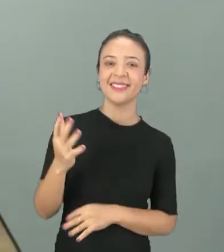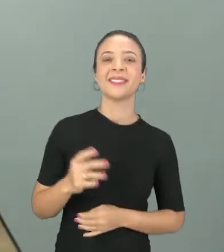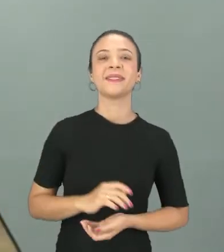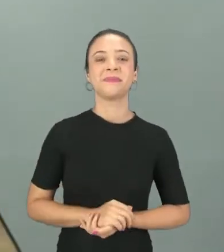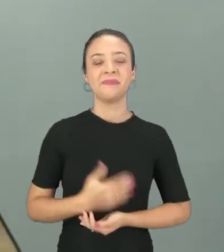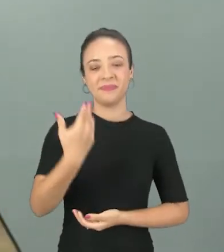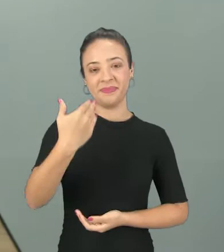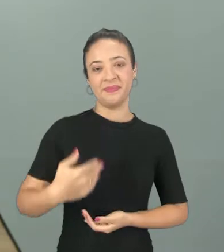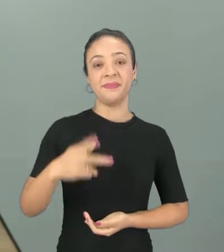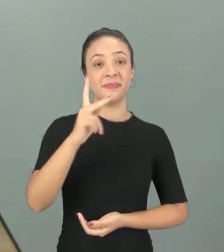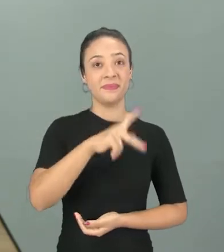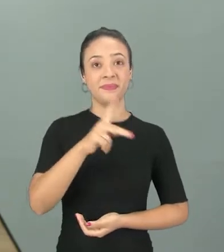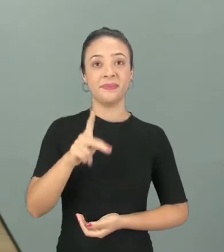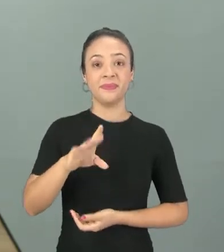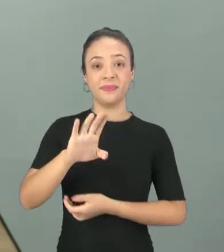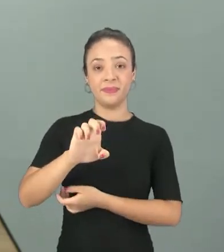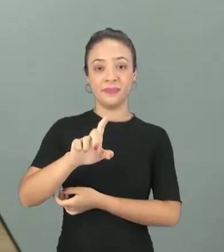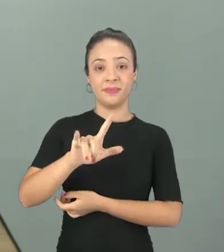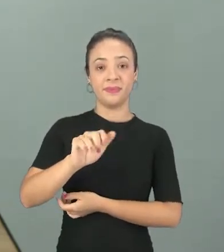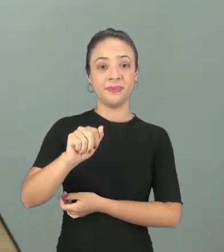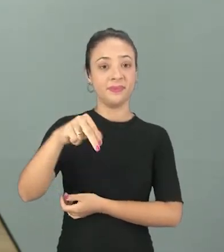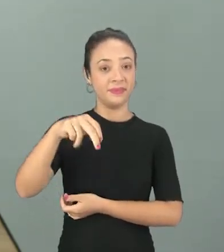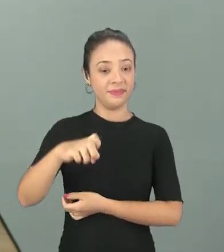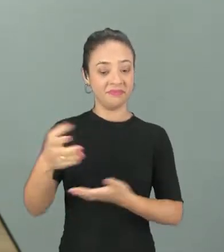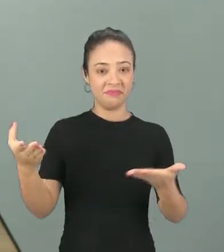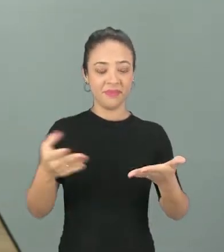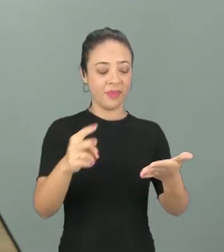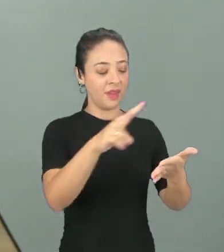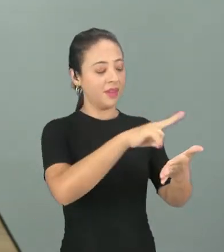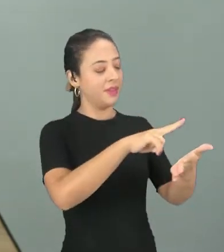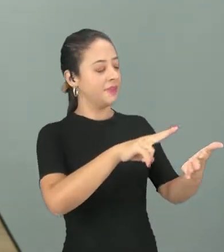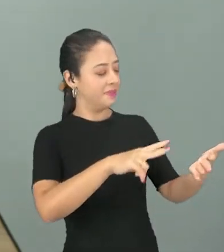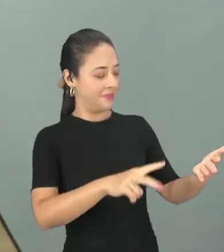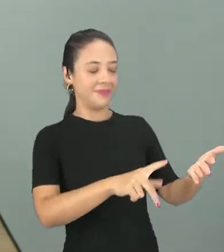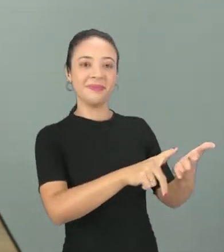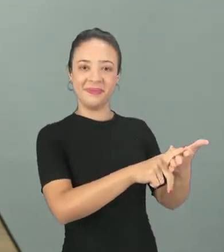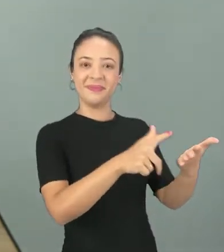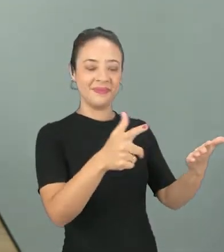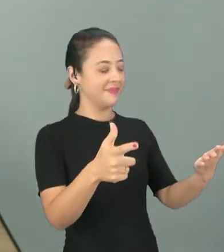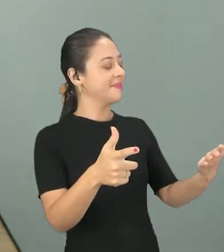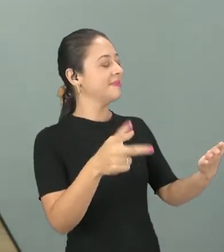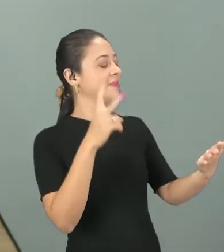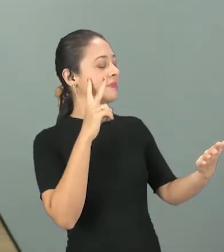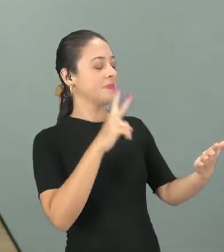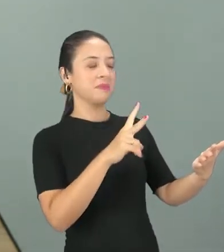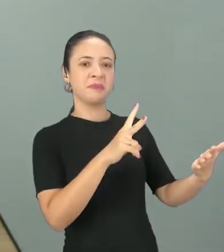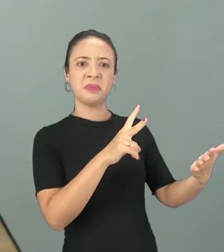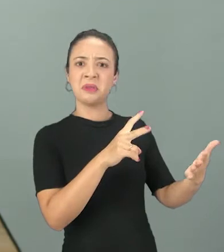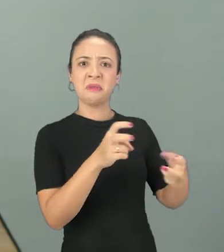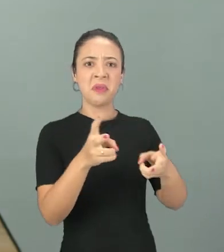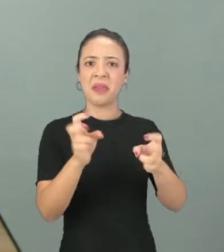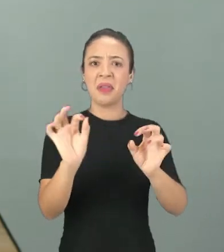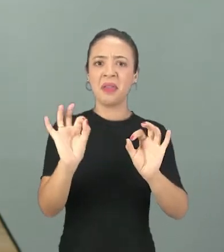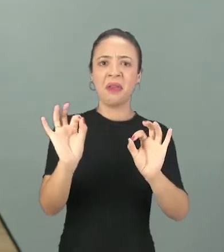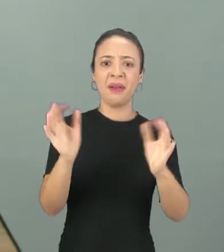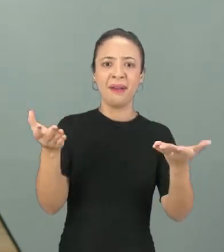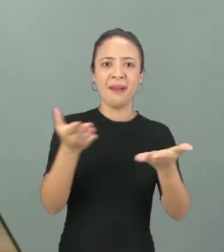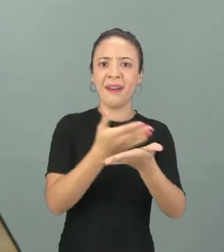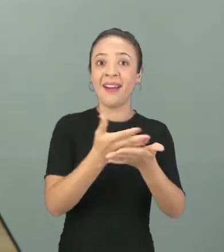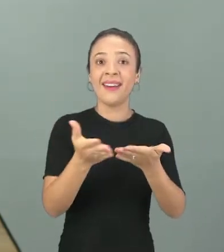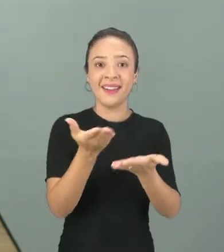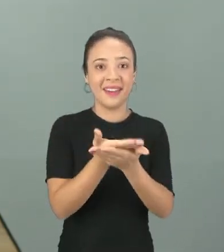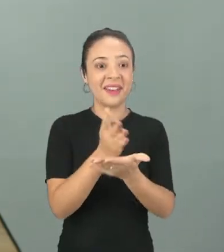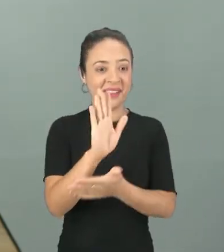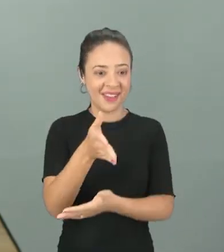Eu sou a professora Eliane Medeiros. Eu estava aqui lendo o meu jornal e nem vi que era a hora da nossa aula